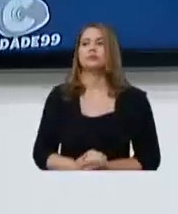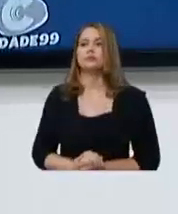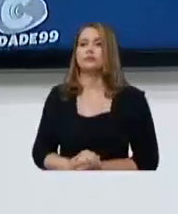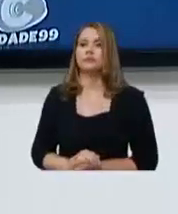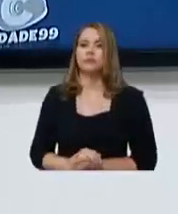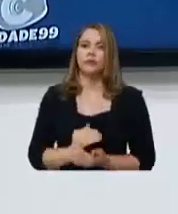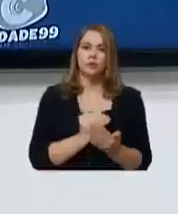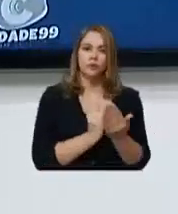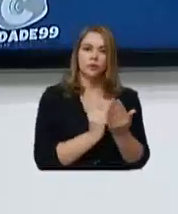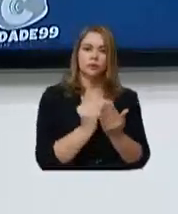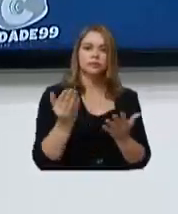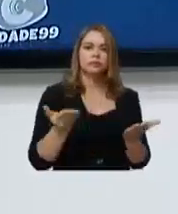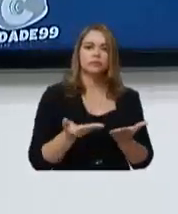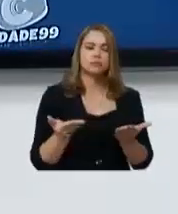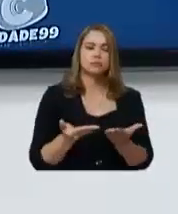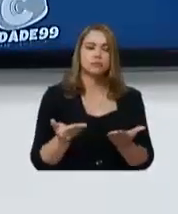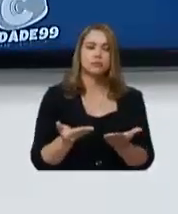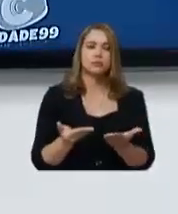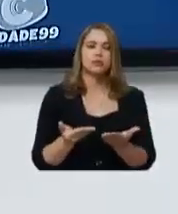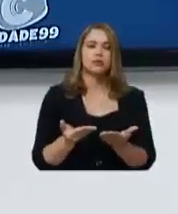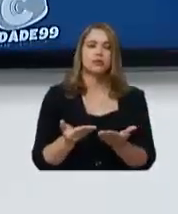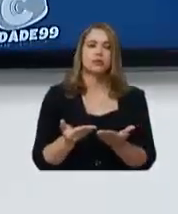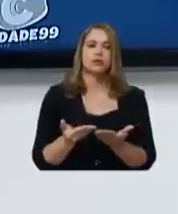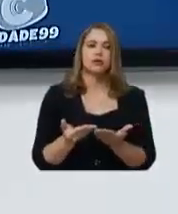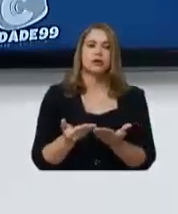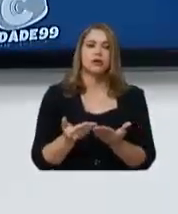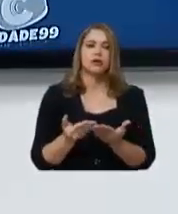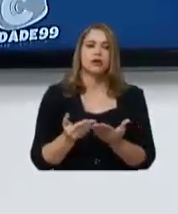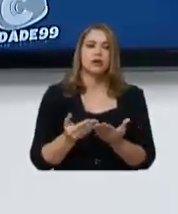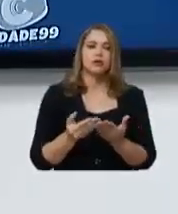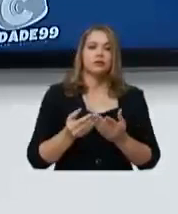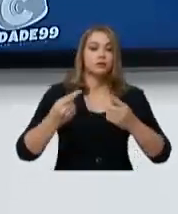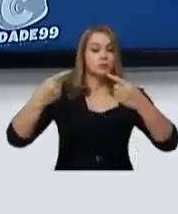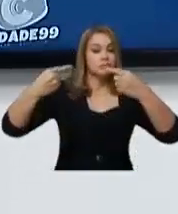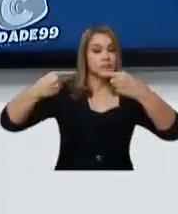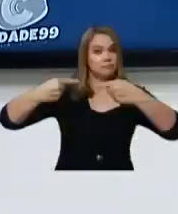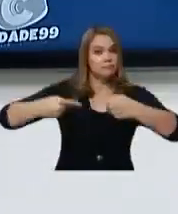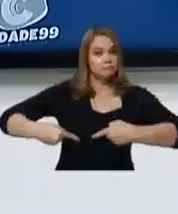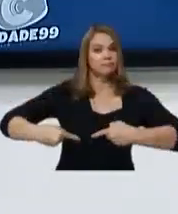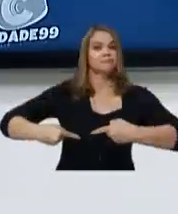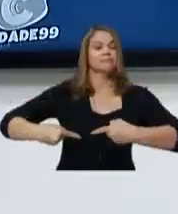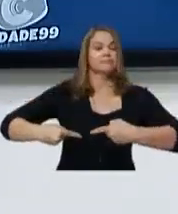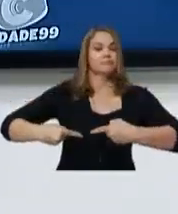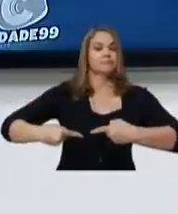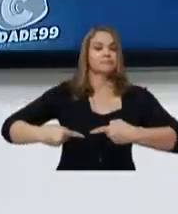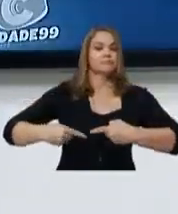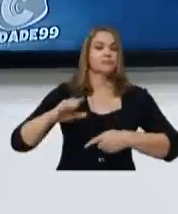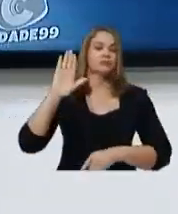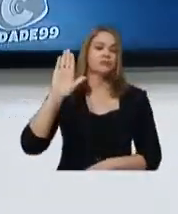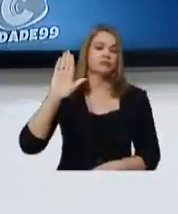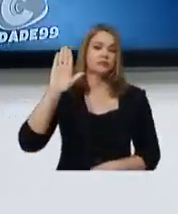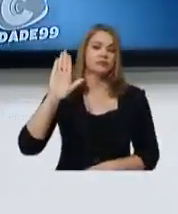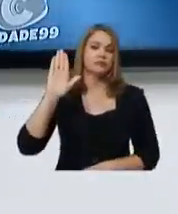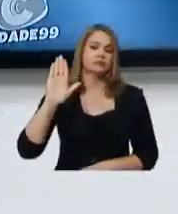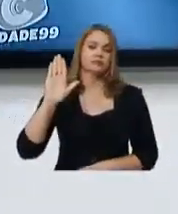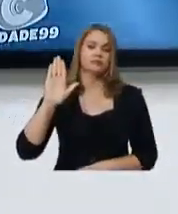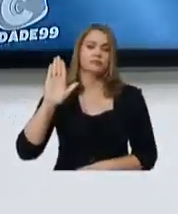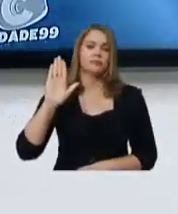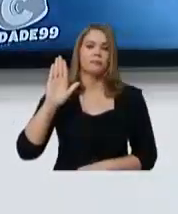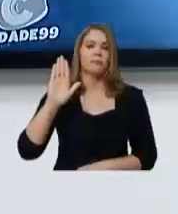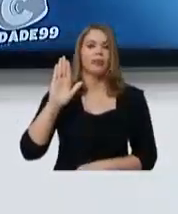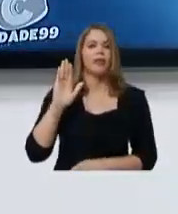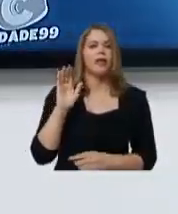iniciamos neste momento a fase de confronto direto entre os candidatos cada um